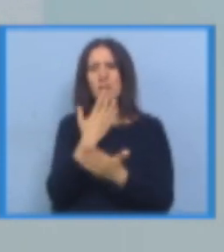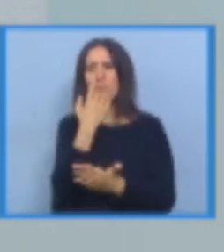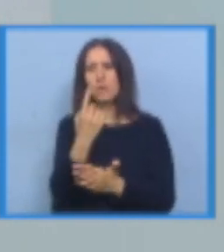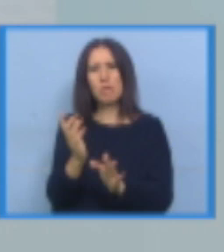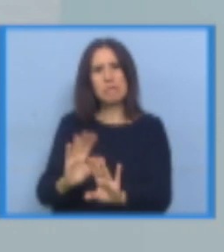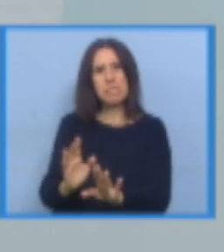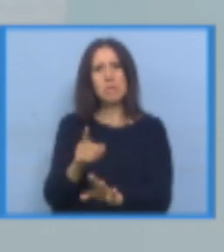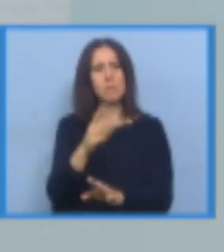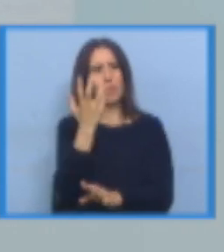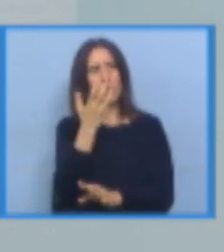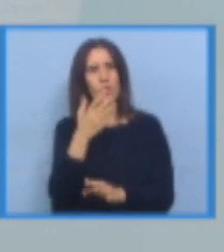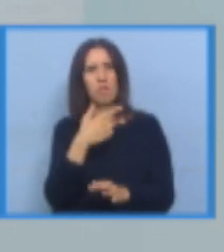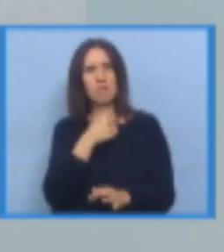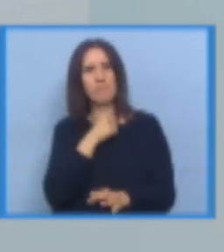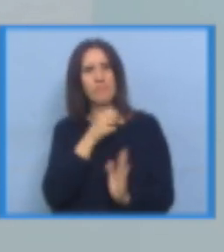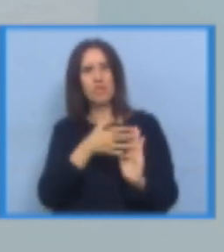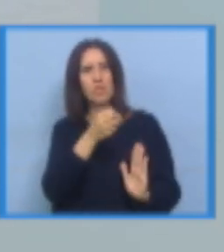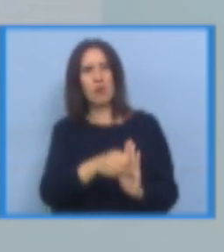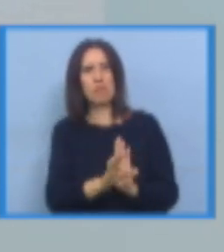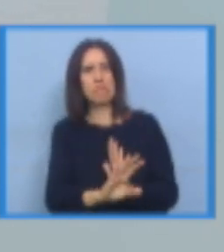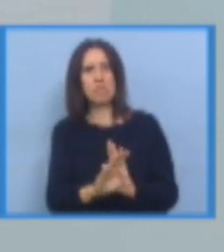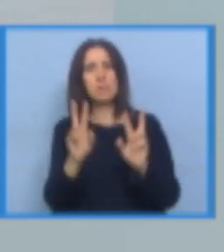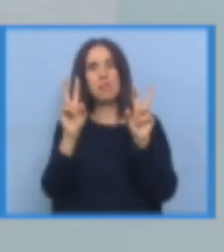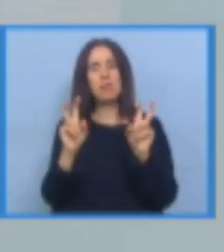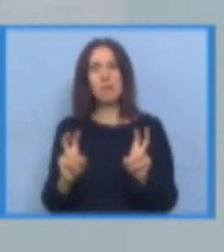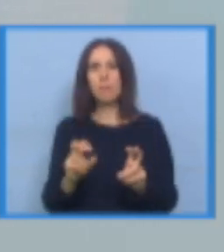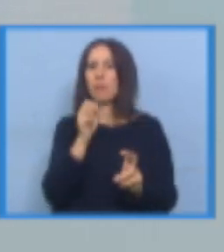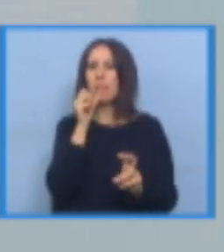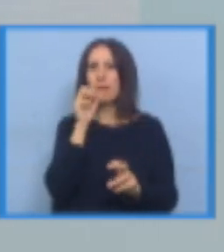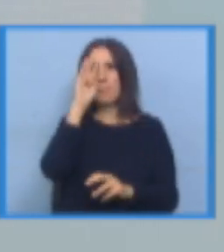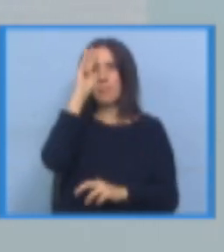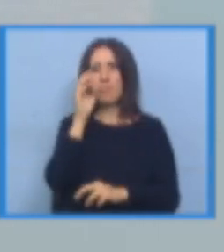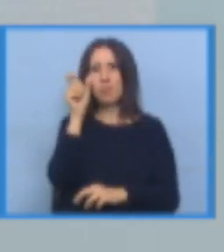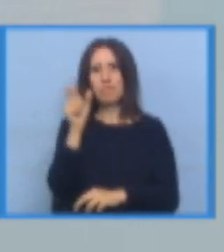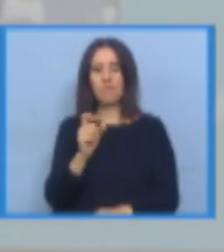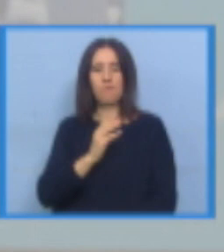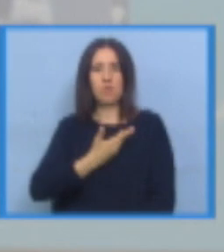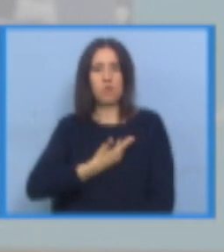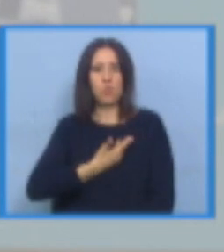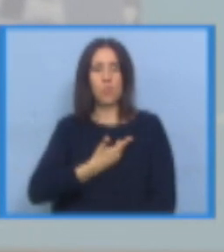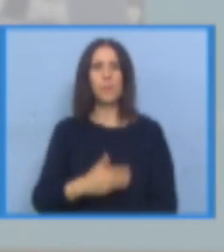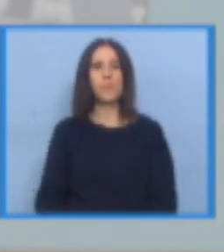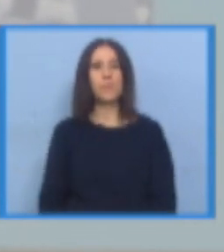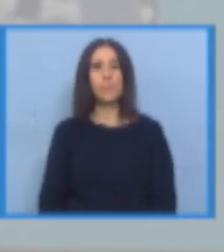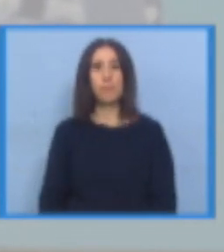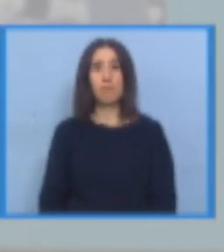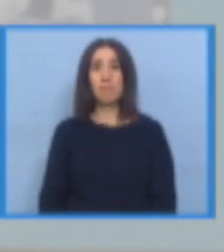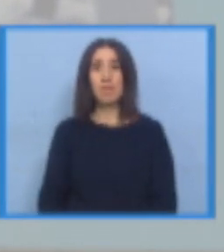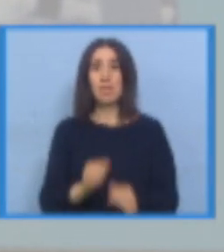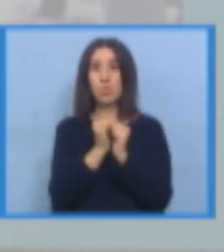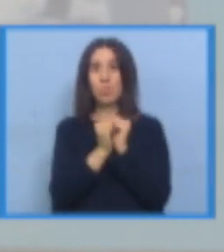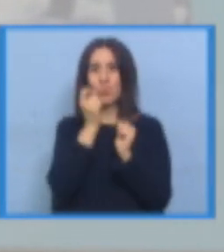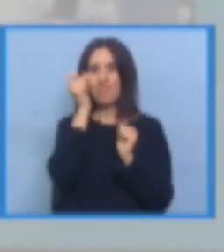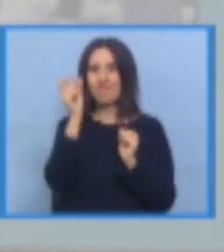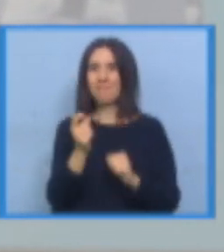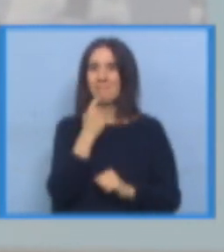individualismo e a cultura de descarte, enfim, temas tão próximos deste Papa Francisco? Ele refere também isso nesse documento, Sim. a